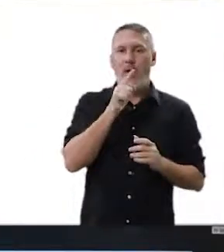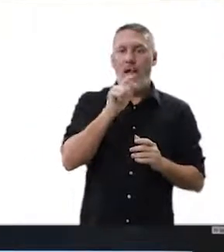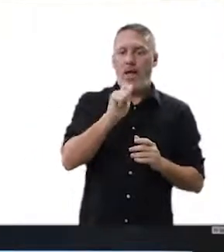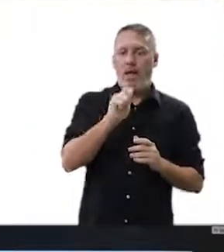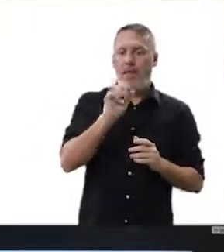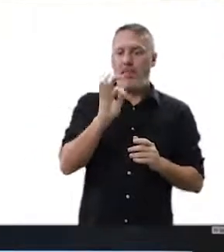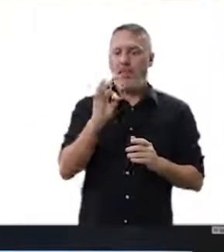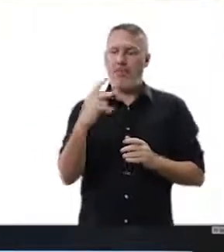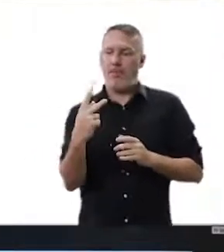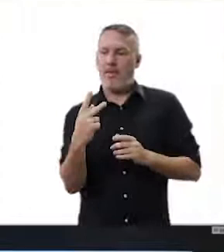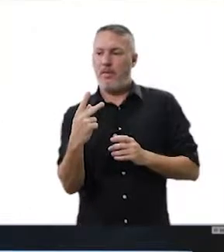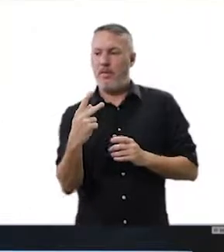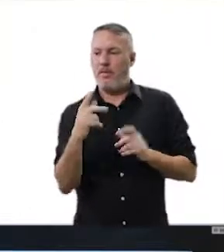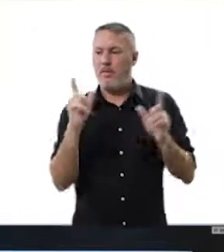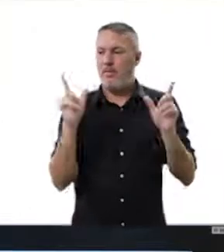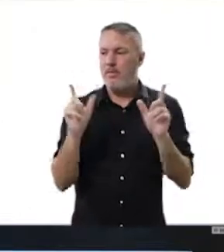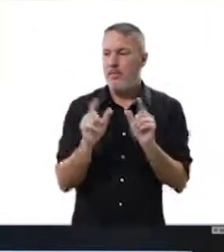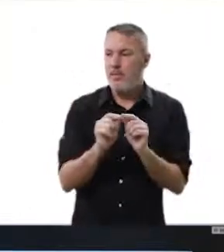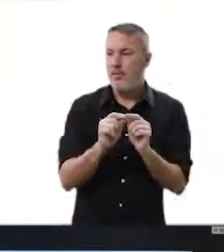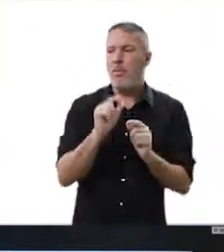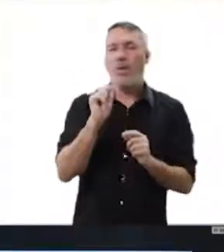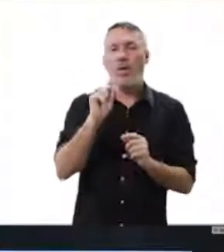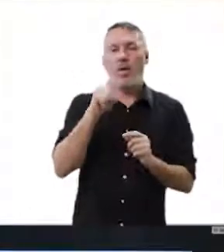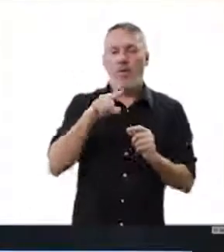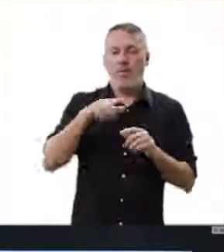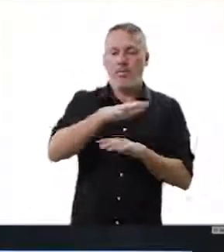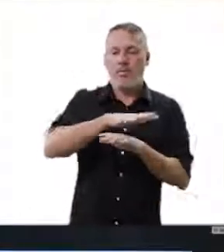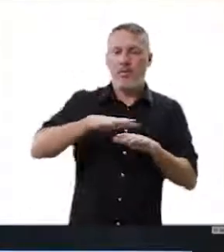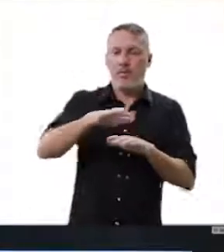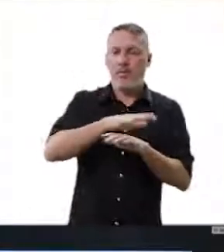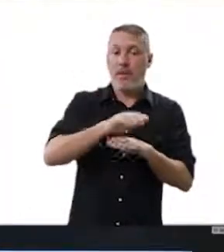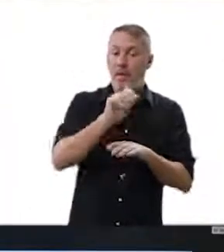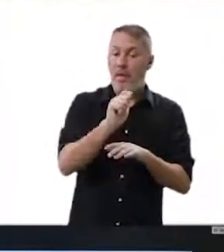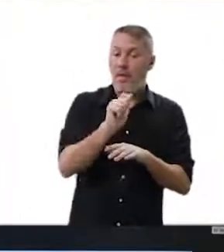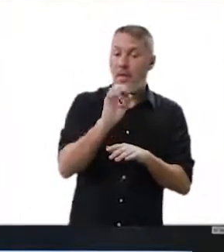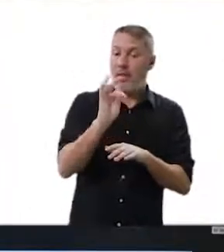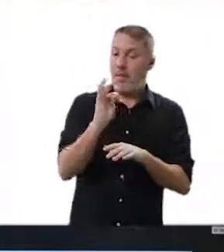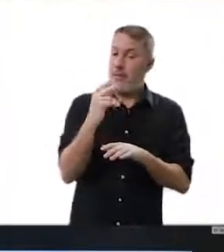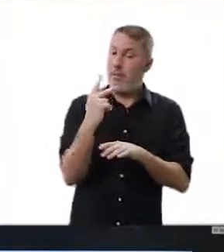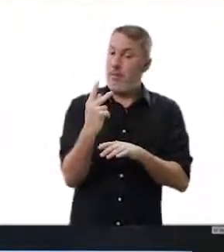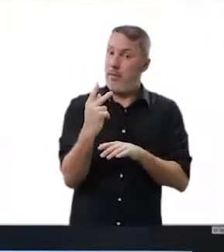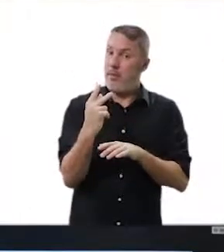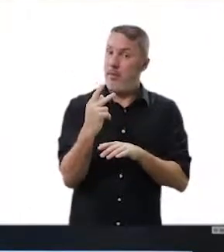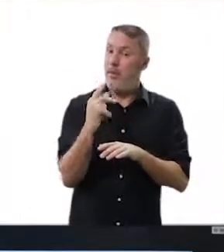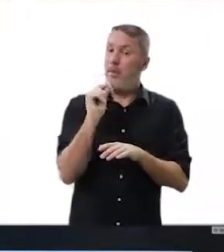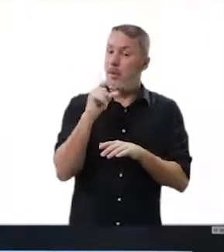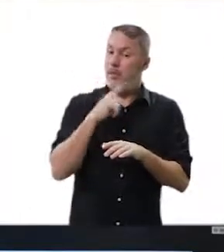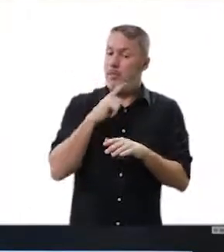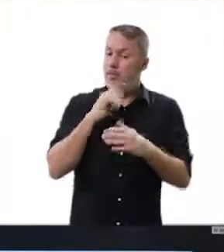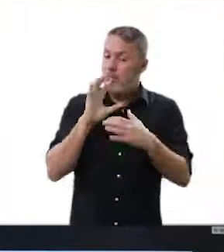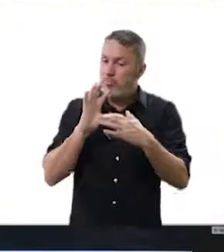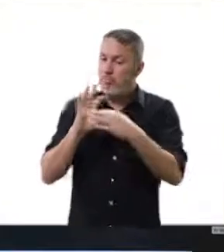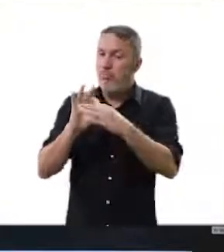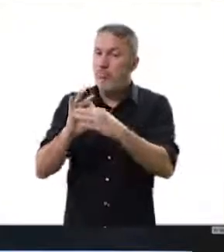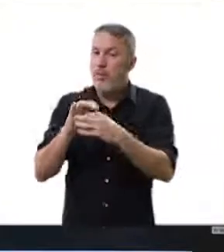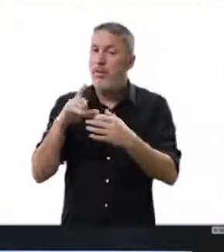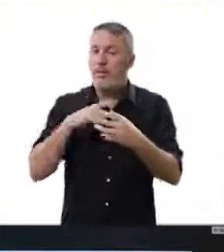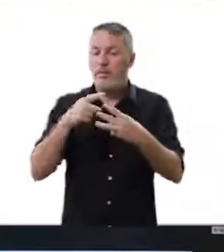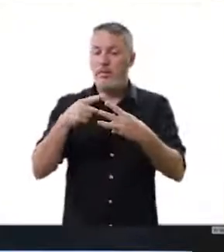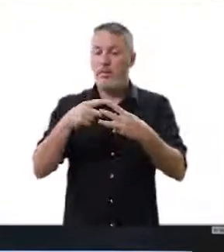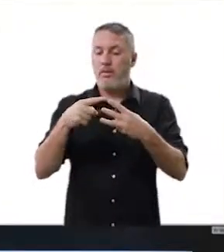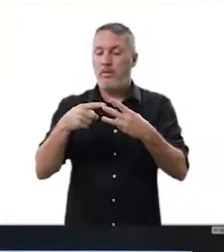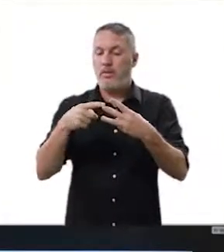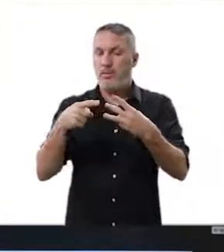né, a 3 fosfatos. E vamos ver quais são os tipos desse transporte.